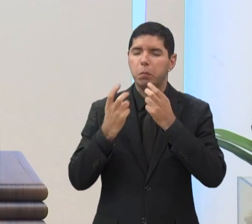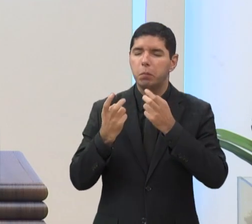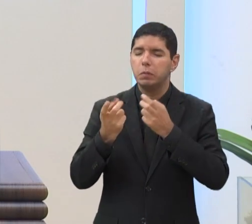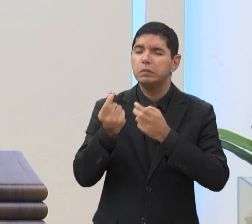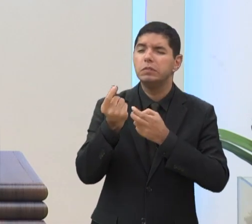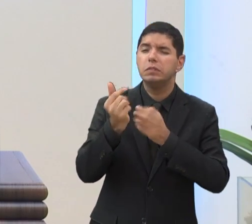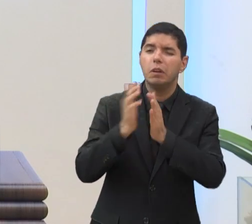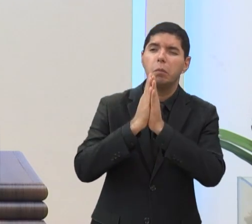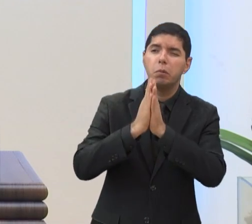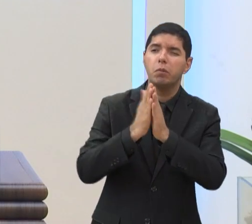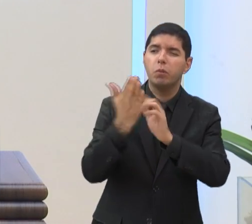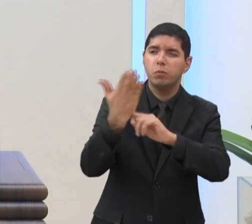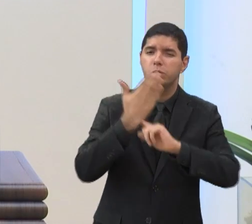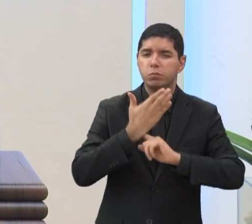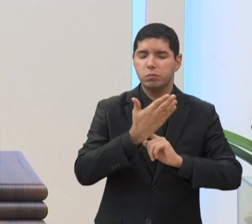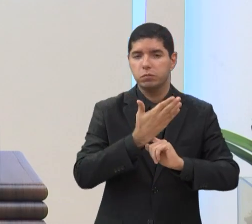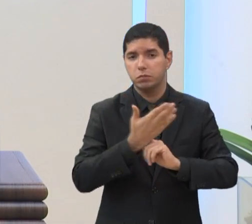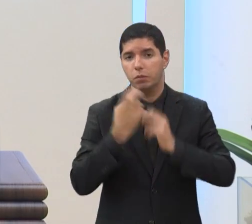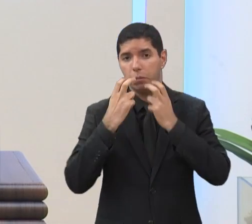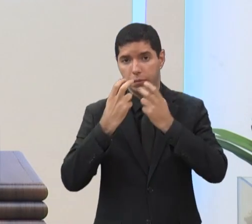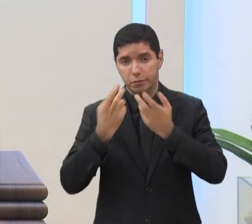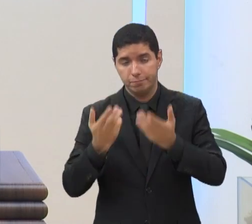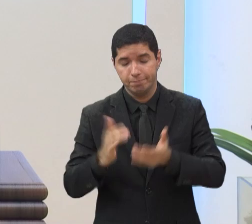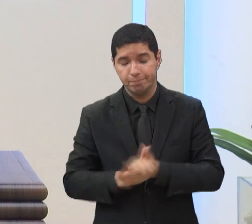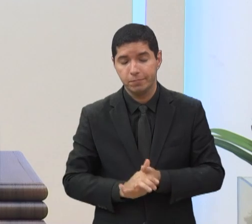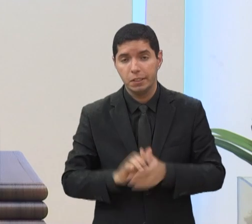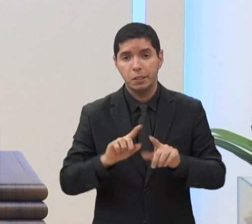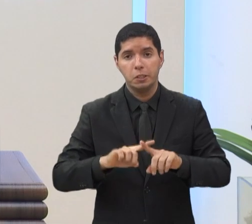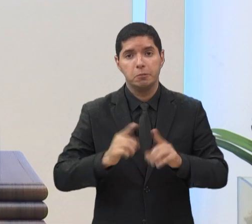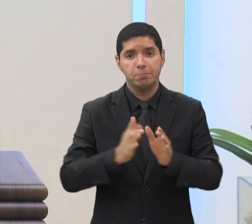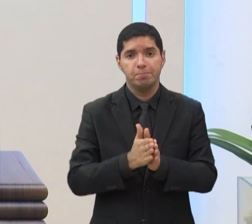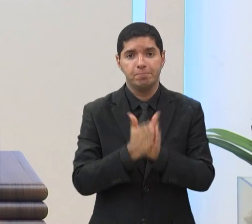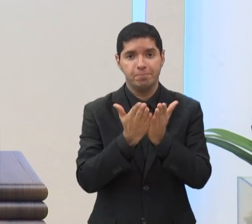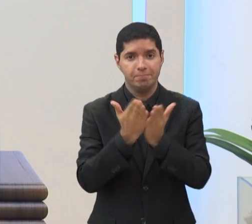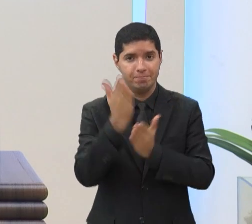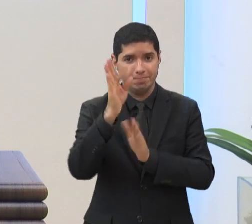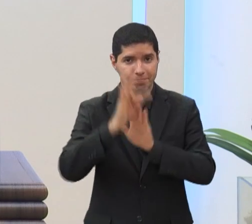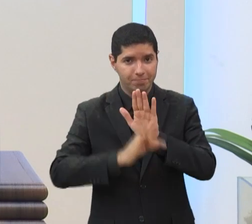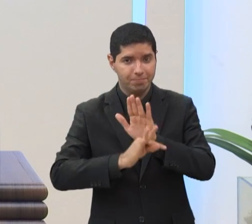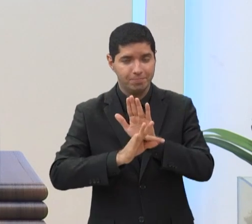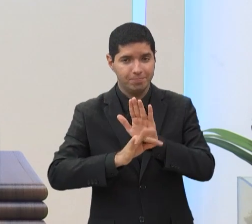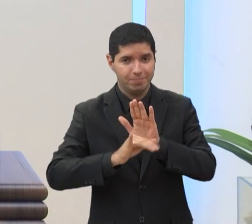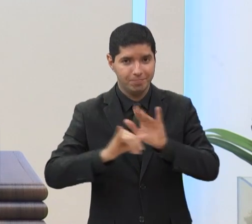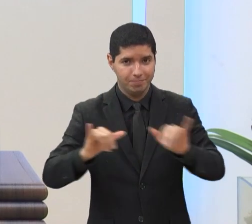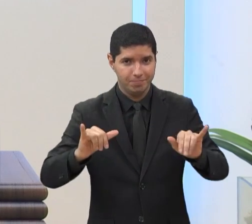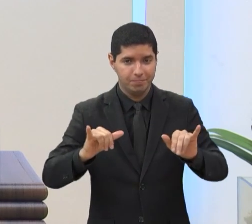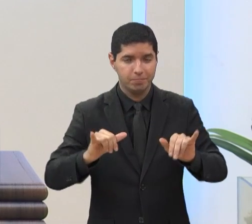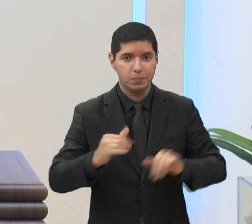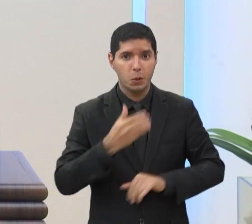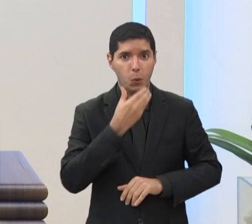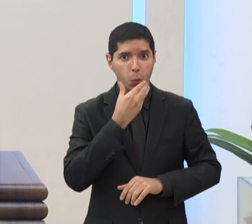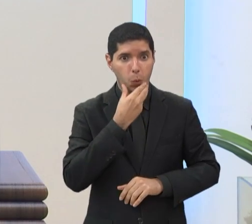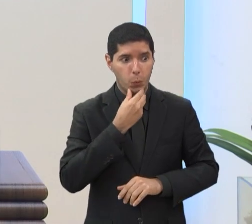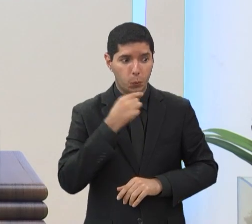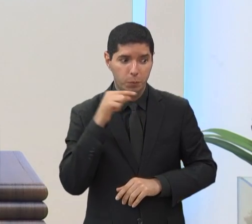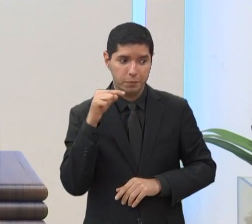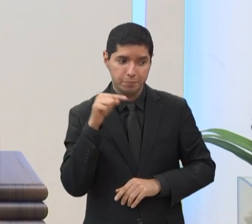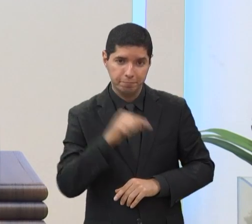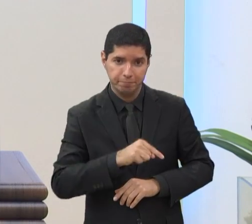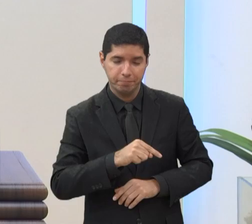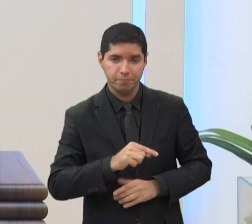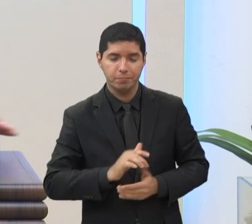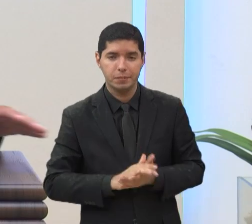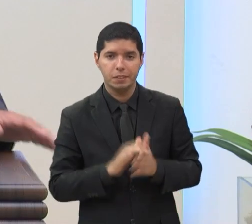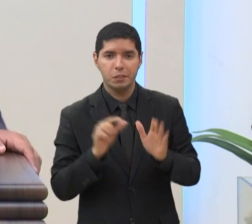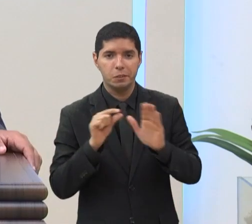Mas a Bíblia diz que aconteceu algo maravilhoso na vida daquele homem. Versículo de número